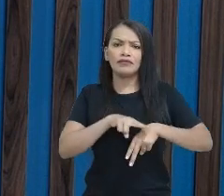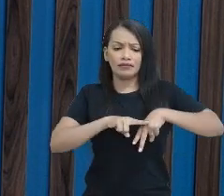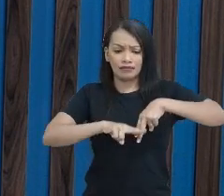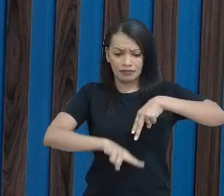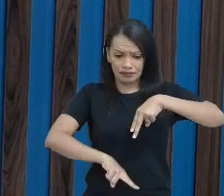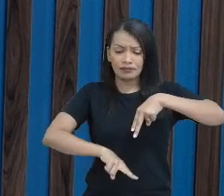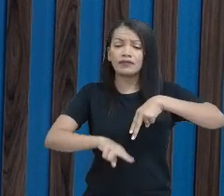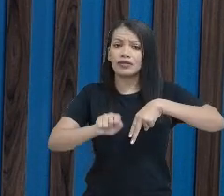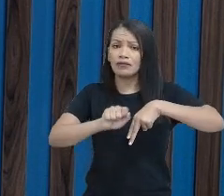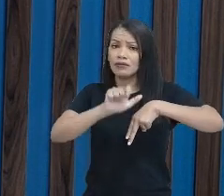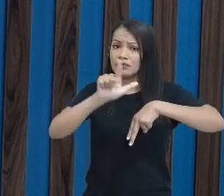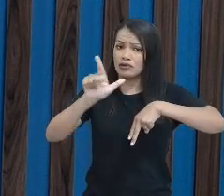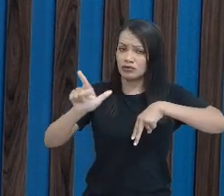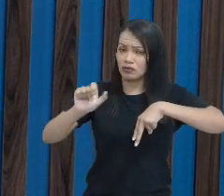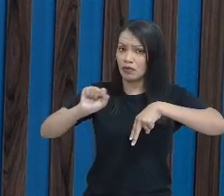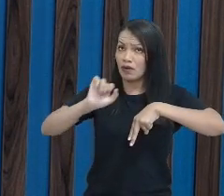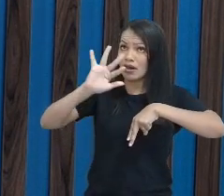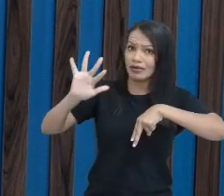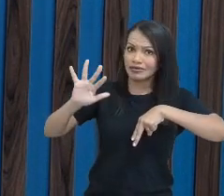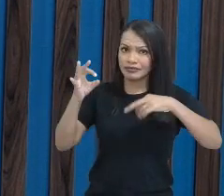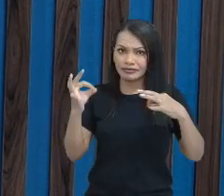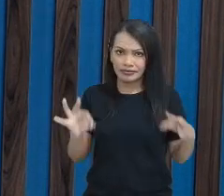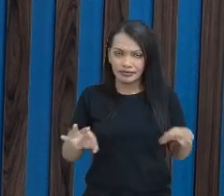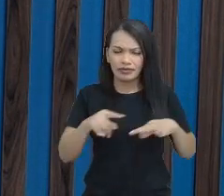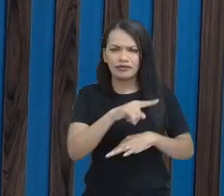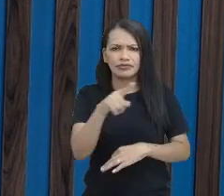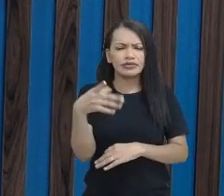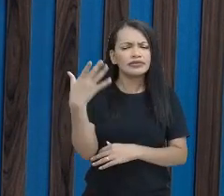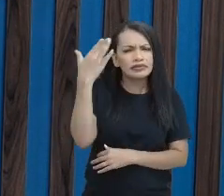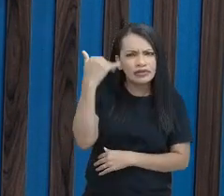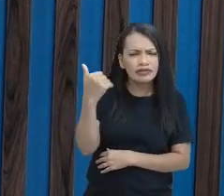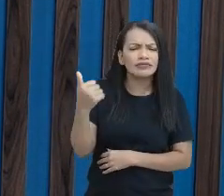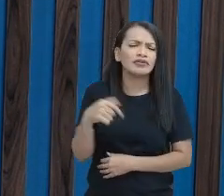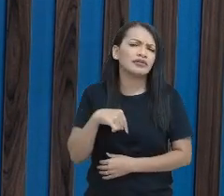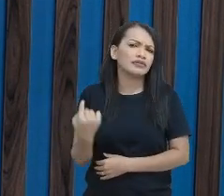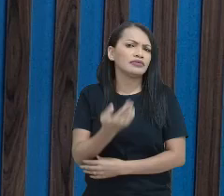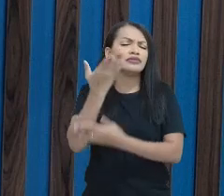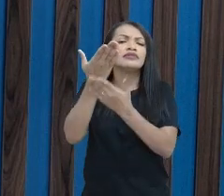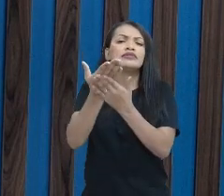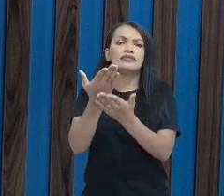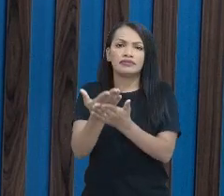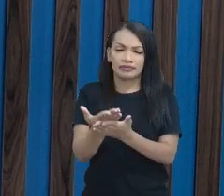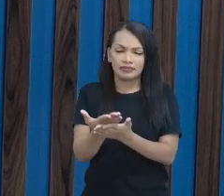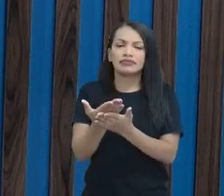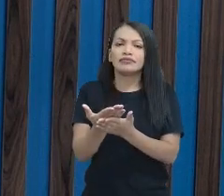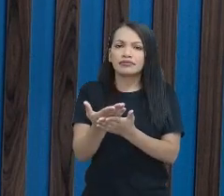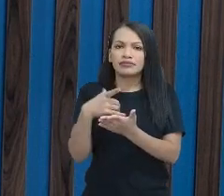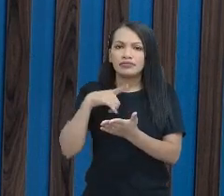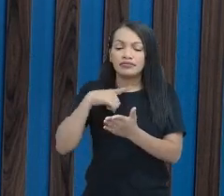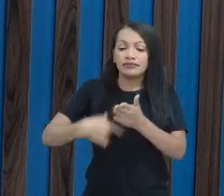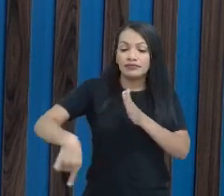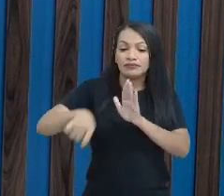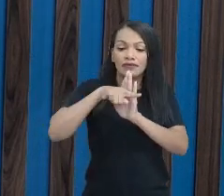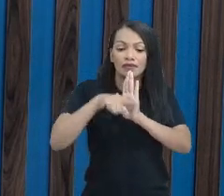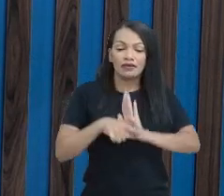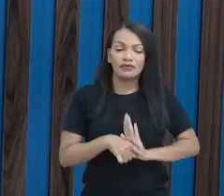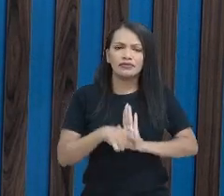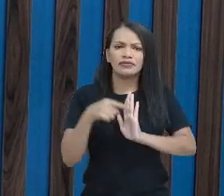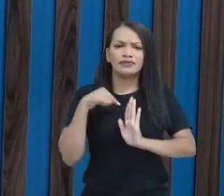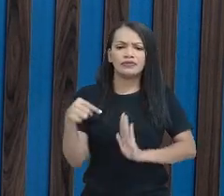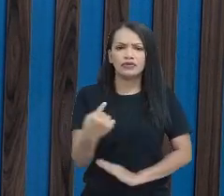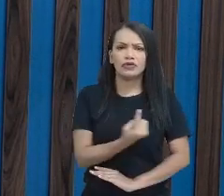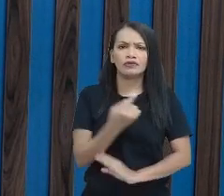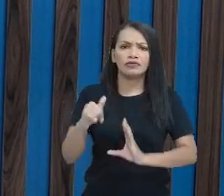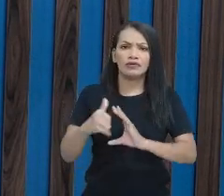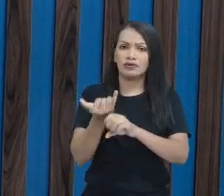clara. Tá certo? Como vocês sabem, nossas aulas estão disponíveis tanto no nosso